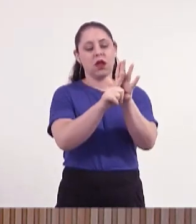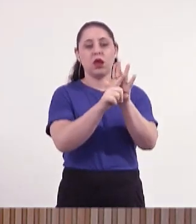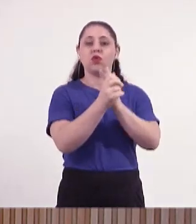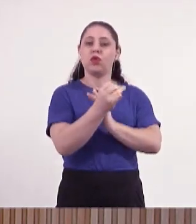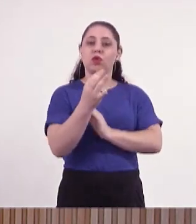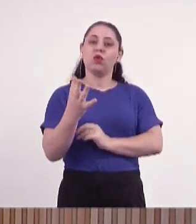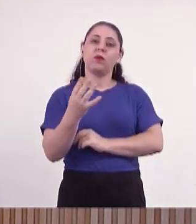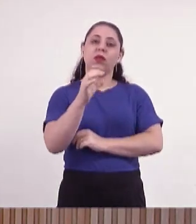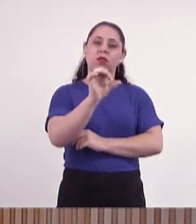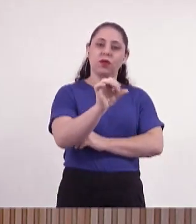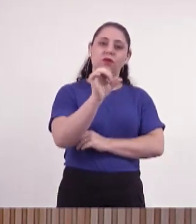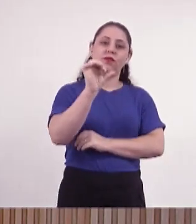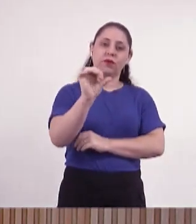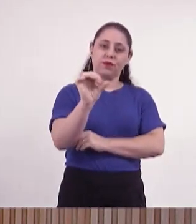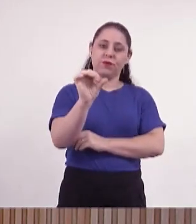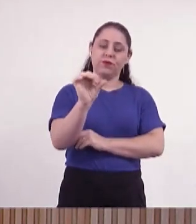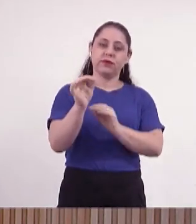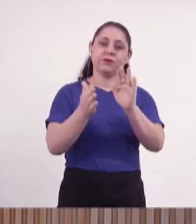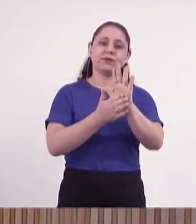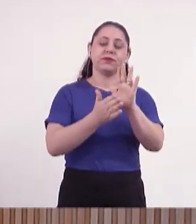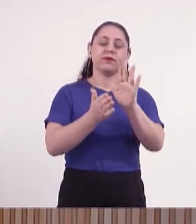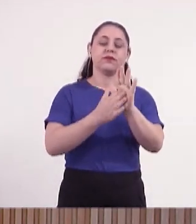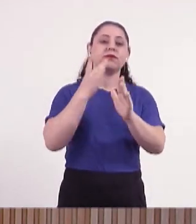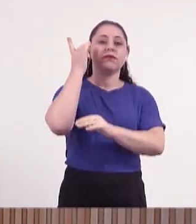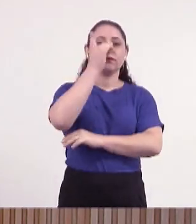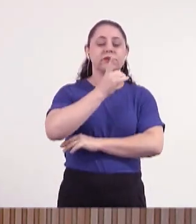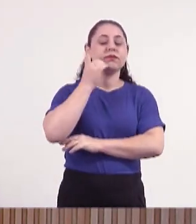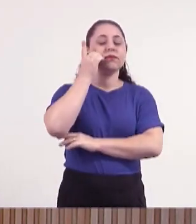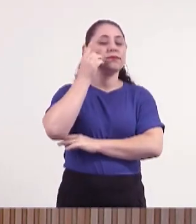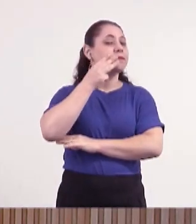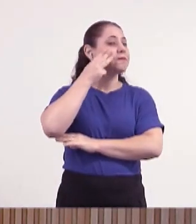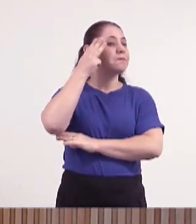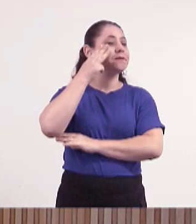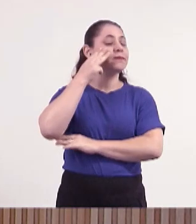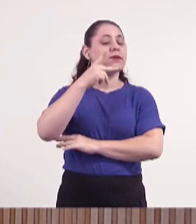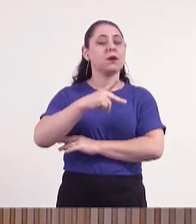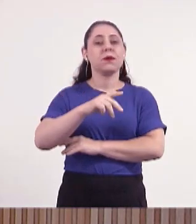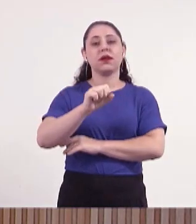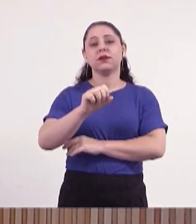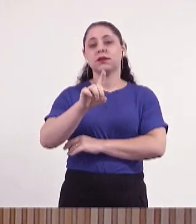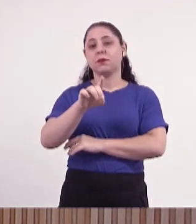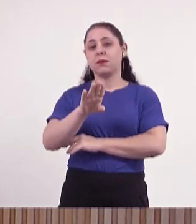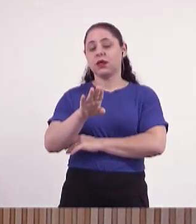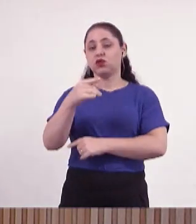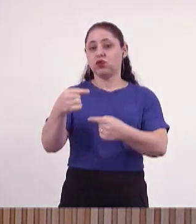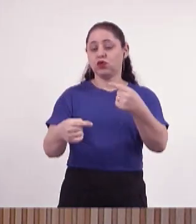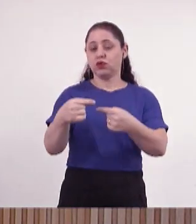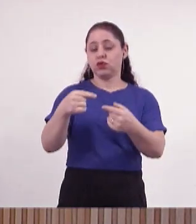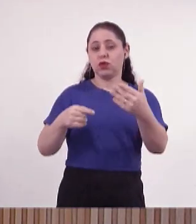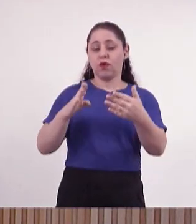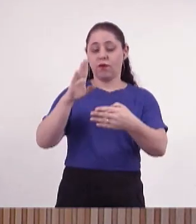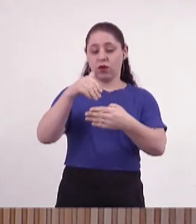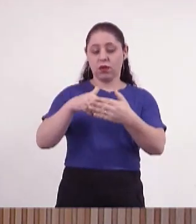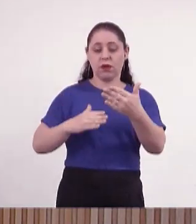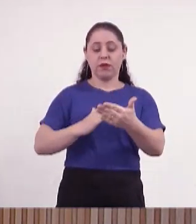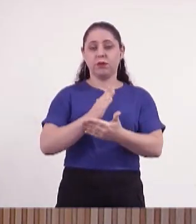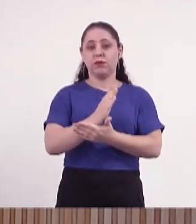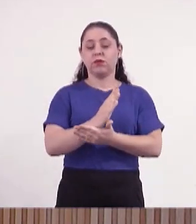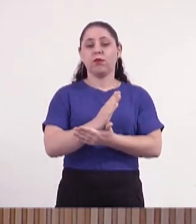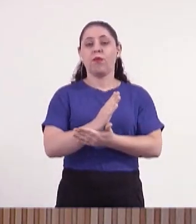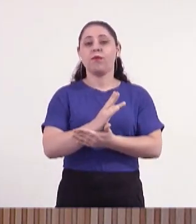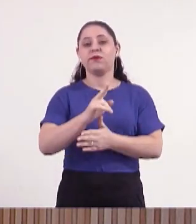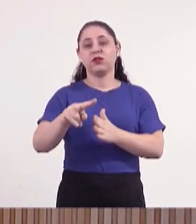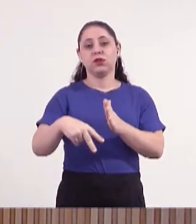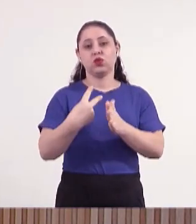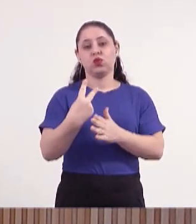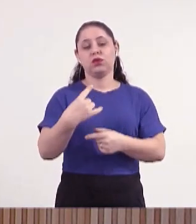projeto de lei de número 99, a autora é a deputada Mara Caseiro, do PSDB, matéria discutida, votada e aprovada